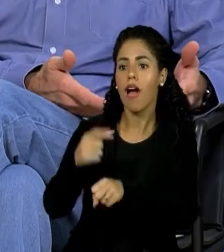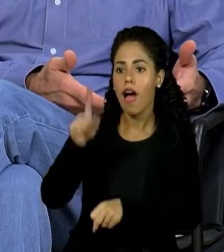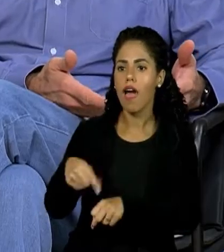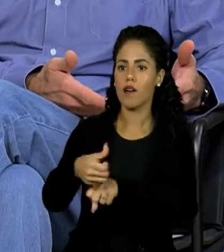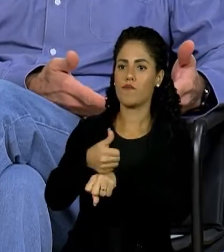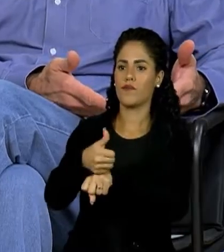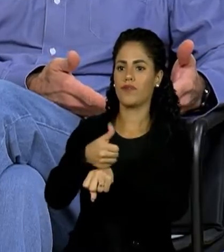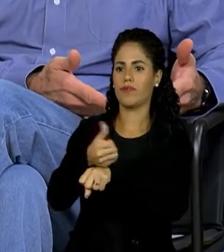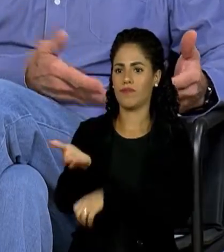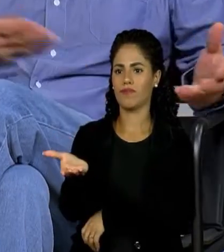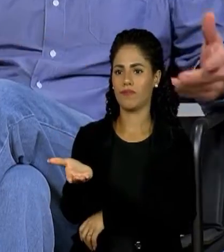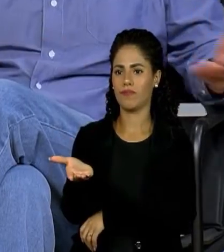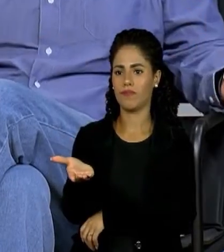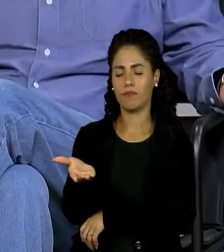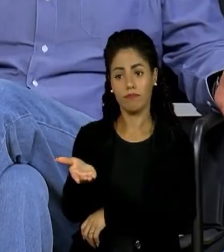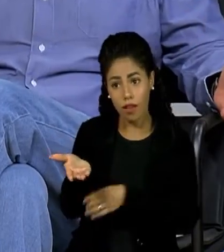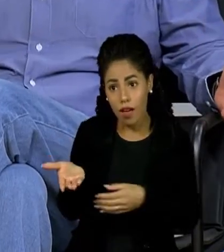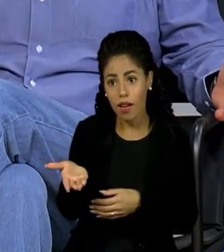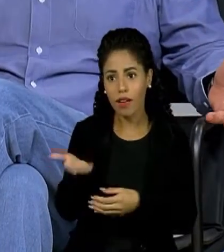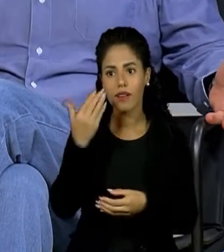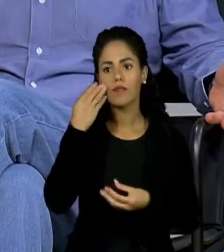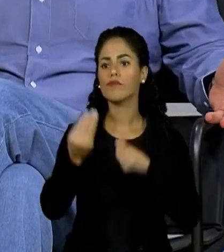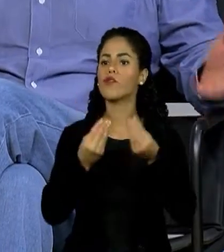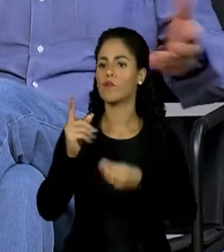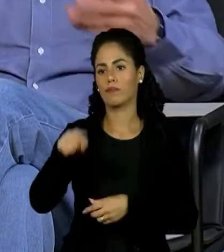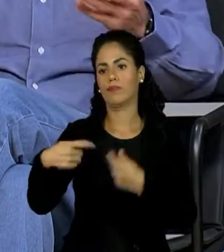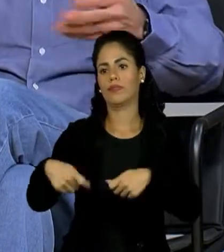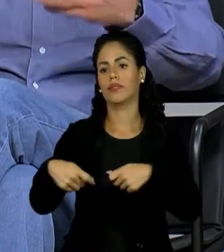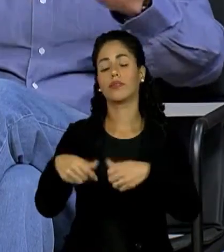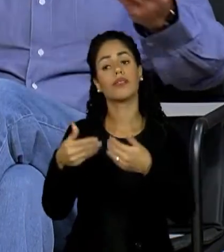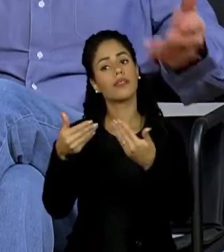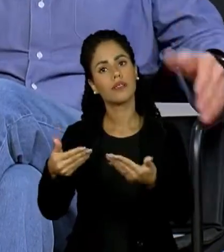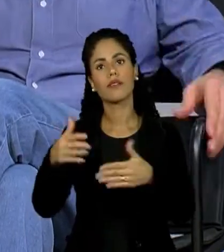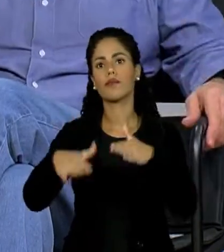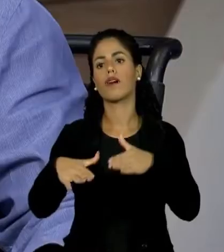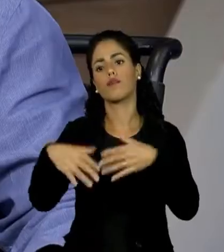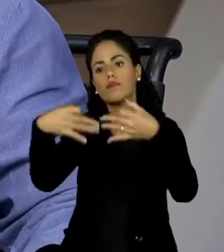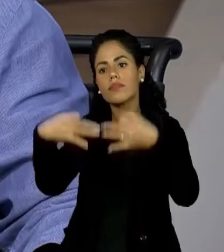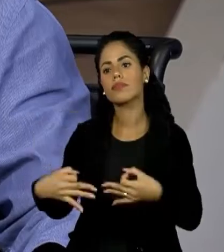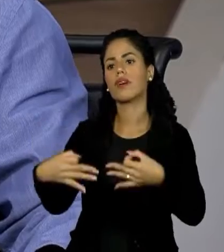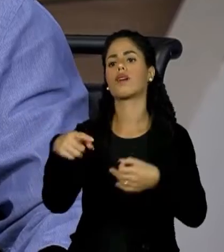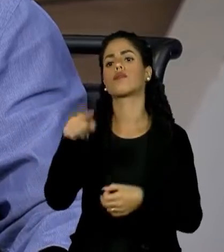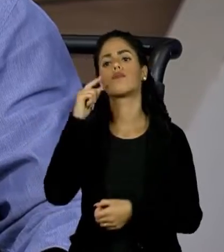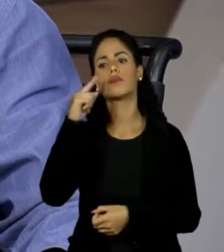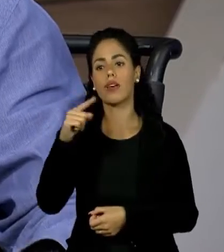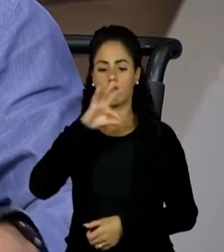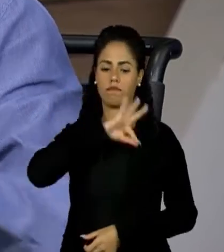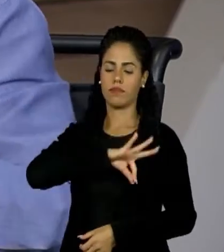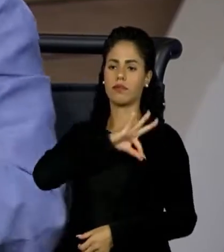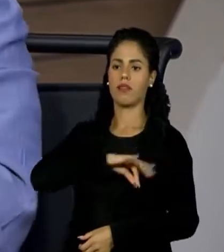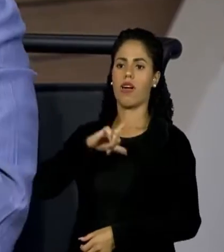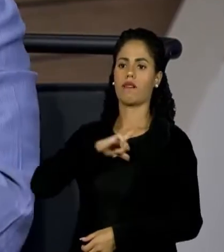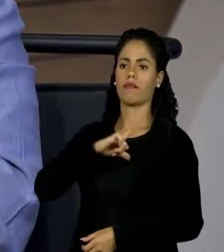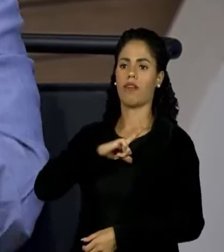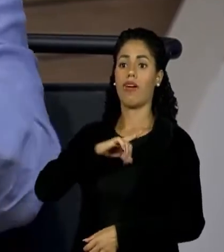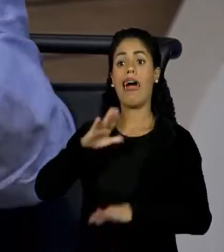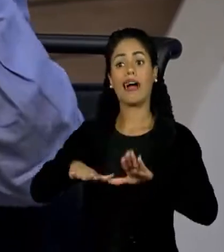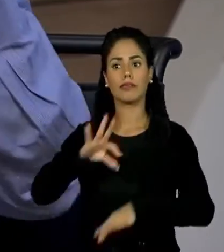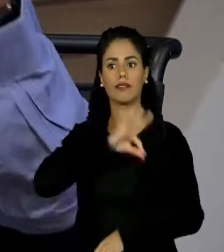profissional naquilo? É inevitável que seja. E é por isso que, inclusive, é correto que você remunere um político. Não precisa ser um